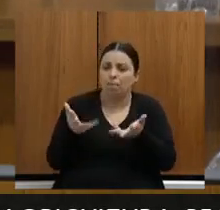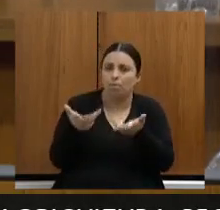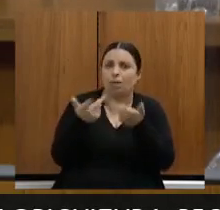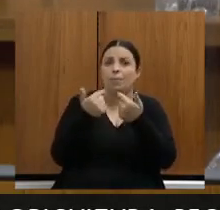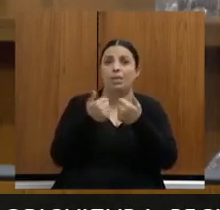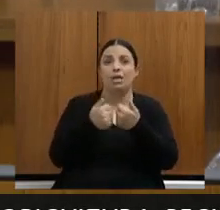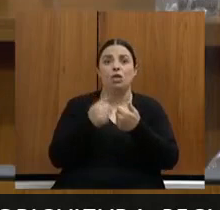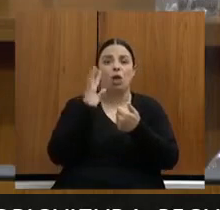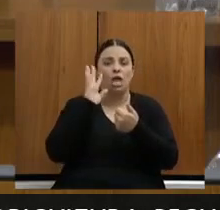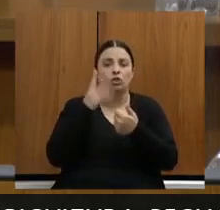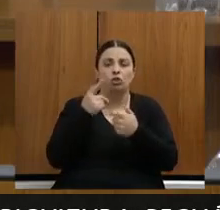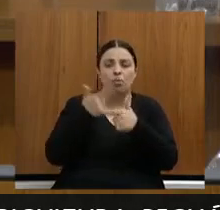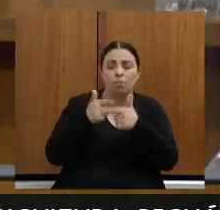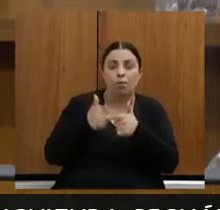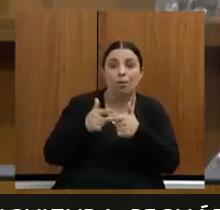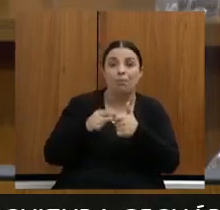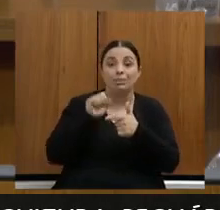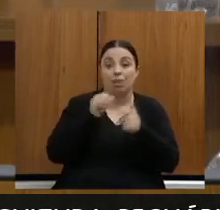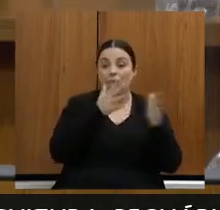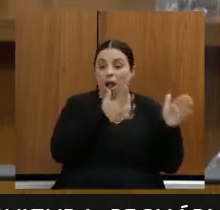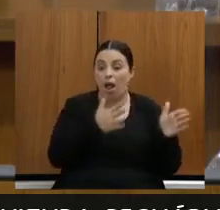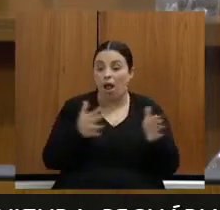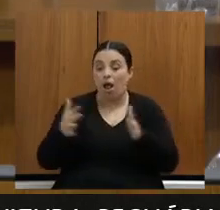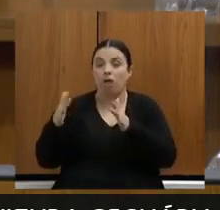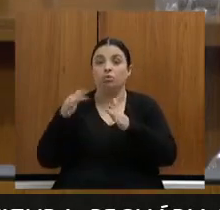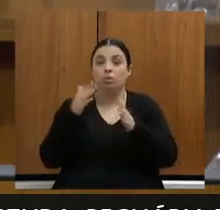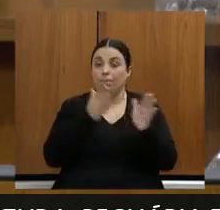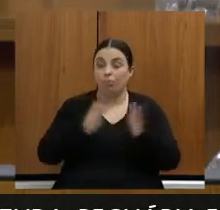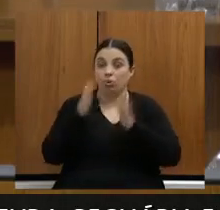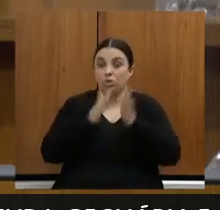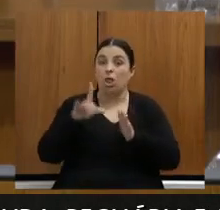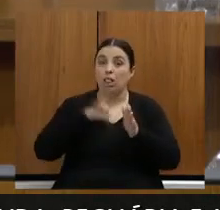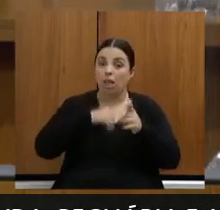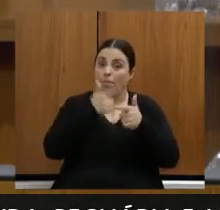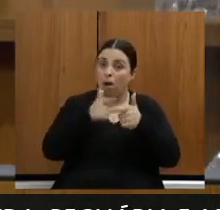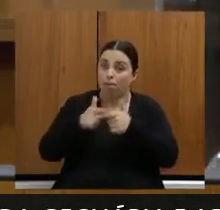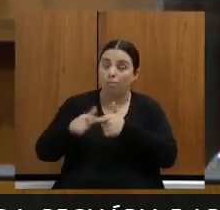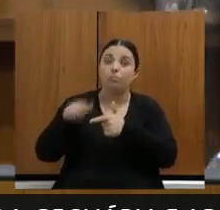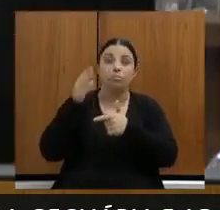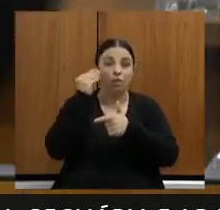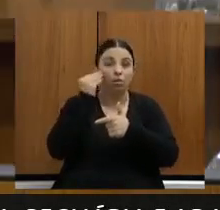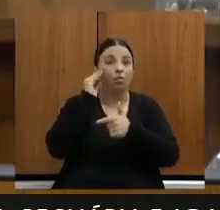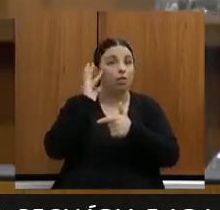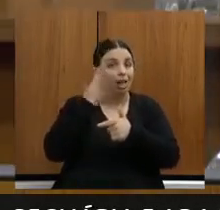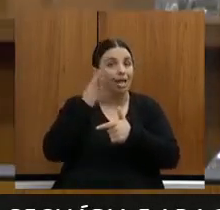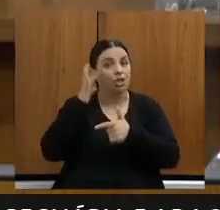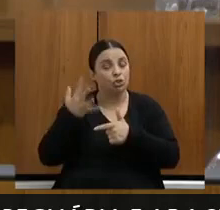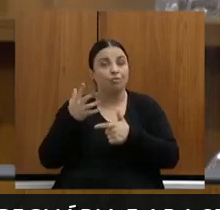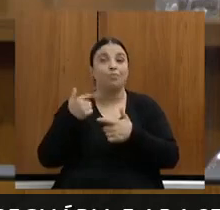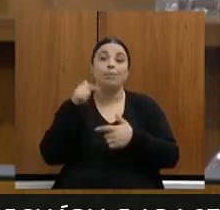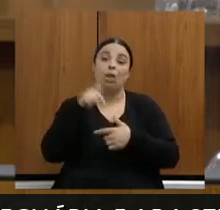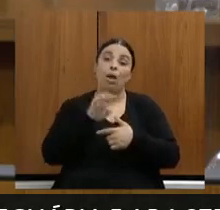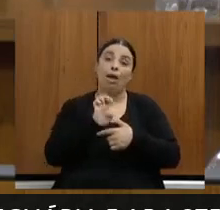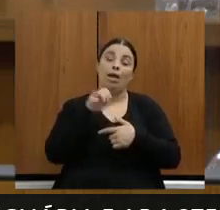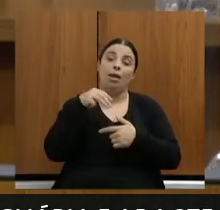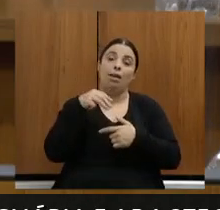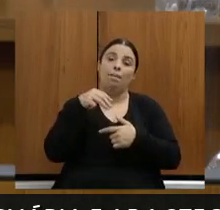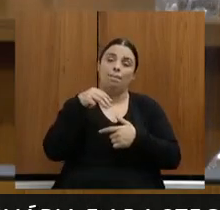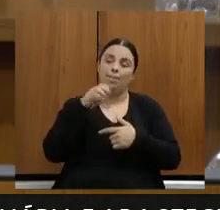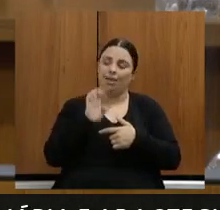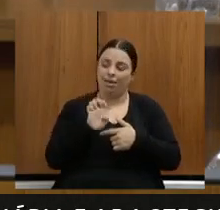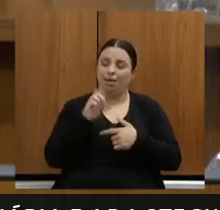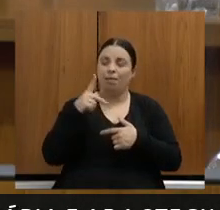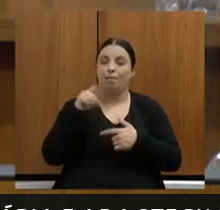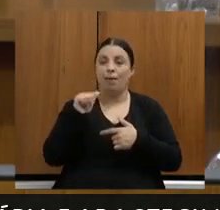que vão surgindo ao longo dos processos produtivos a gente também tem feito esse apoio que é para amigo e também olha para pesquisa na área de